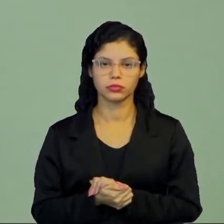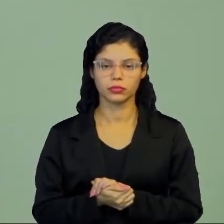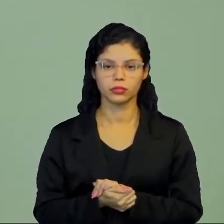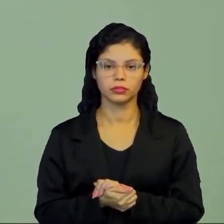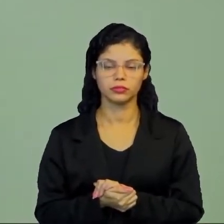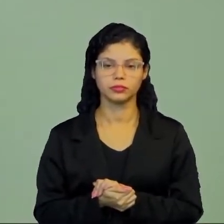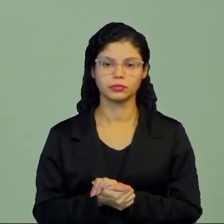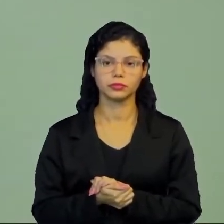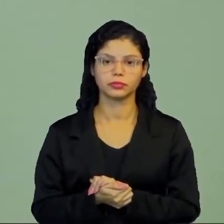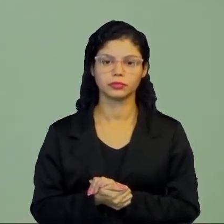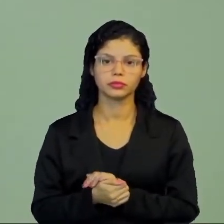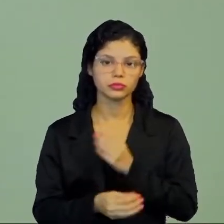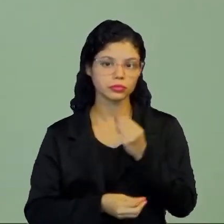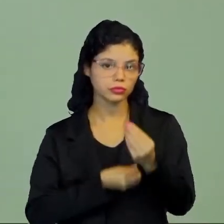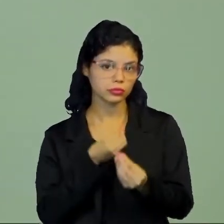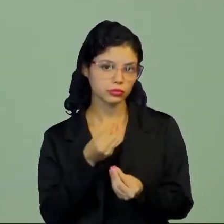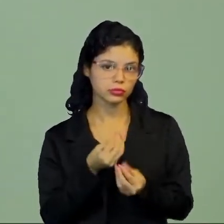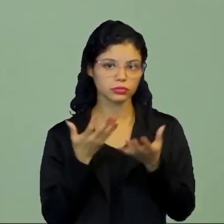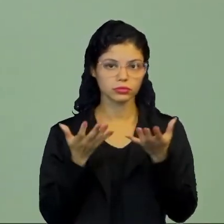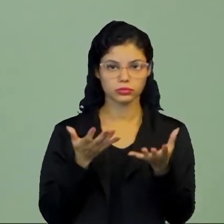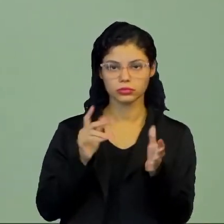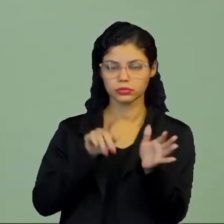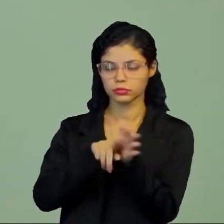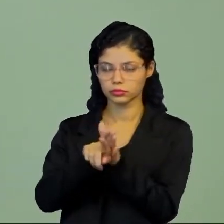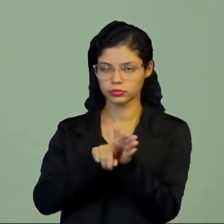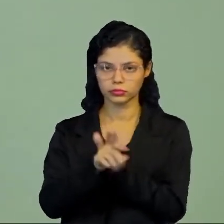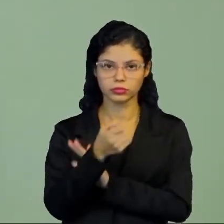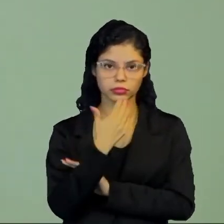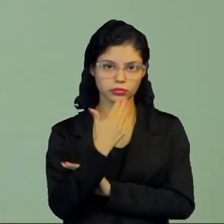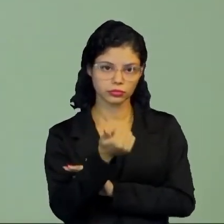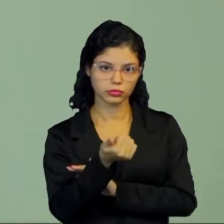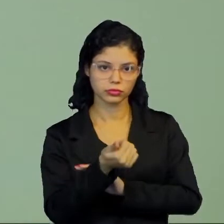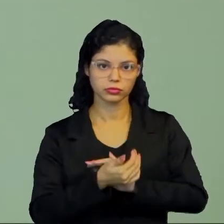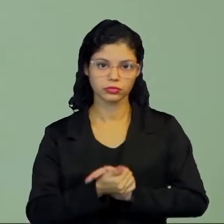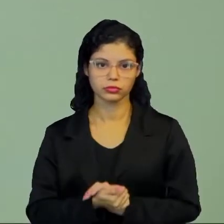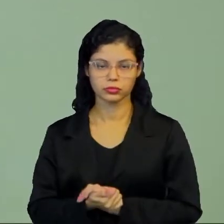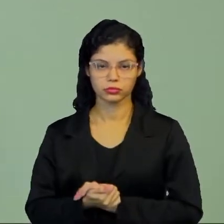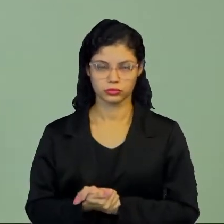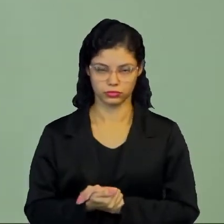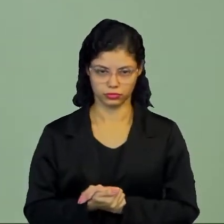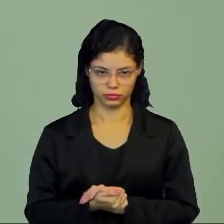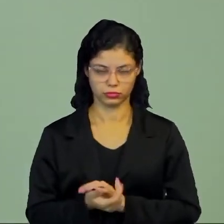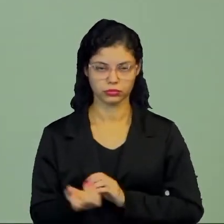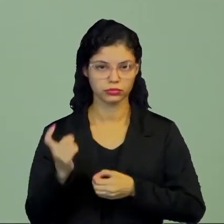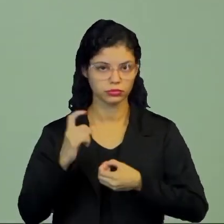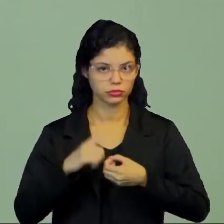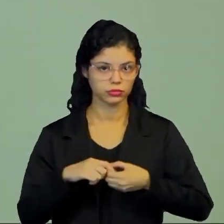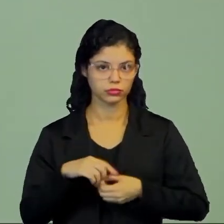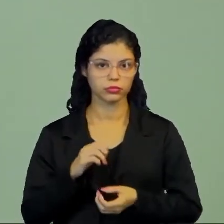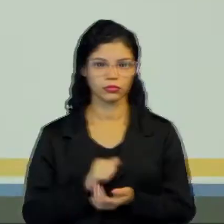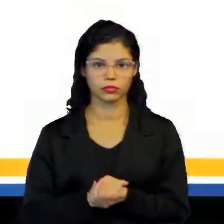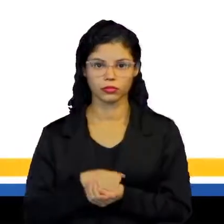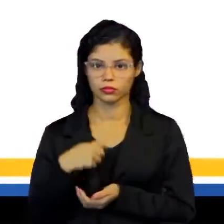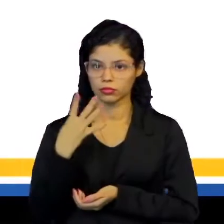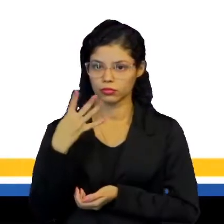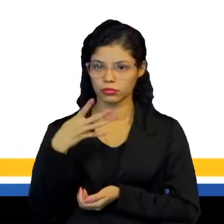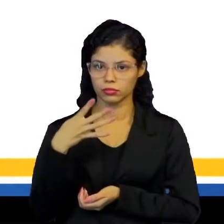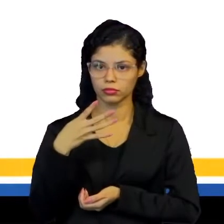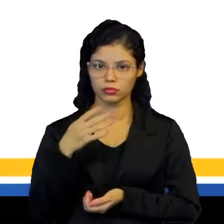volte a sua resposta como você está querendo a pesquisa. Tudo bem? Então vamos lá, voltando ao quarto passo.